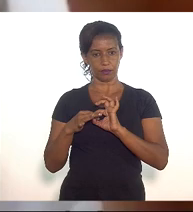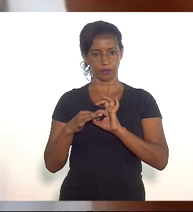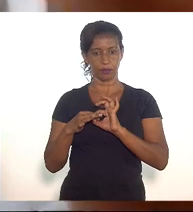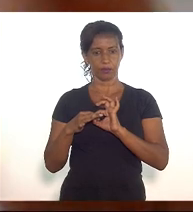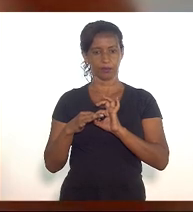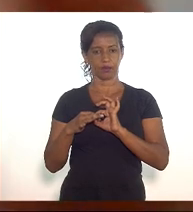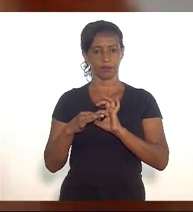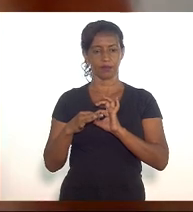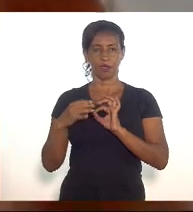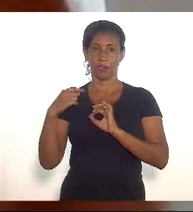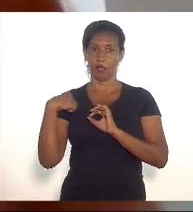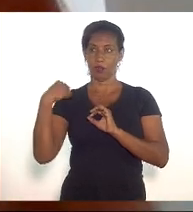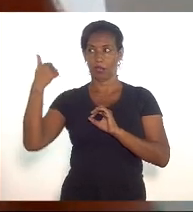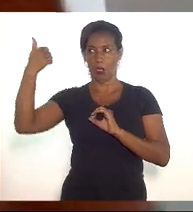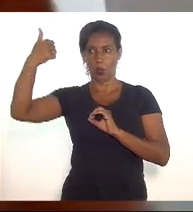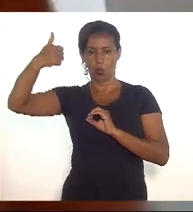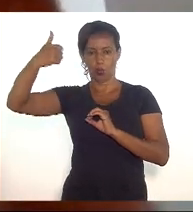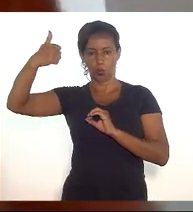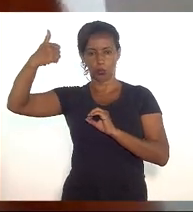assim,